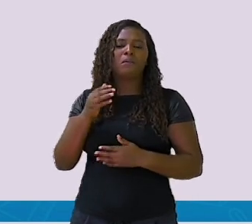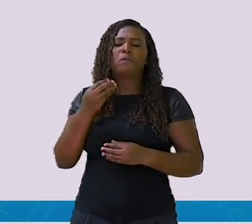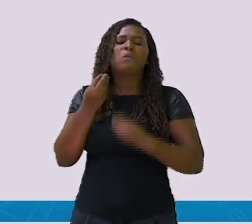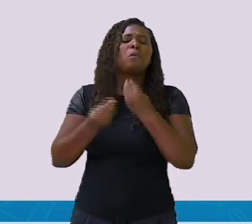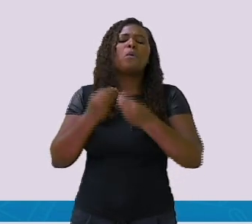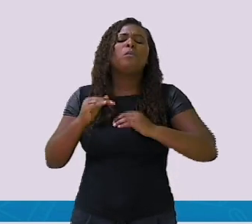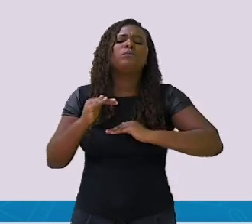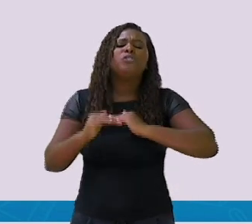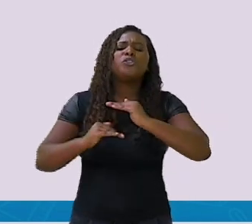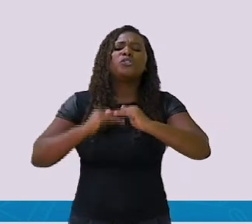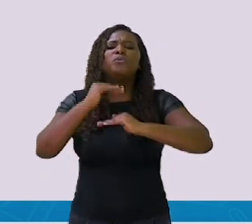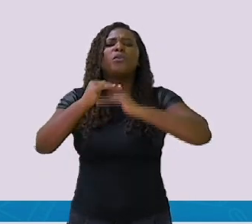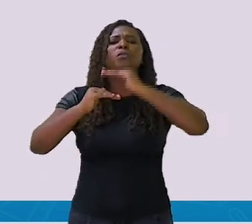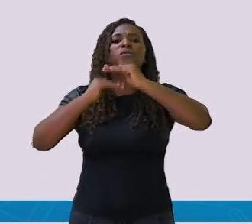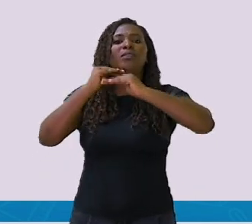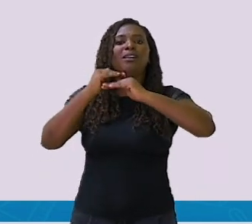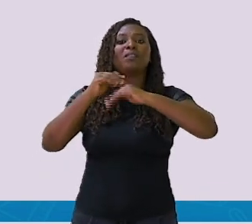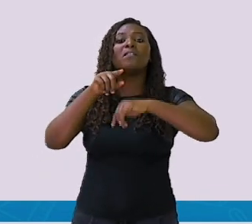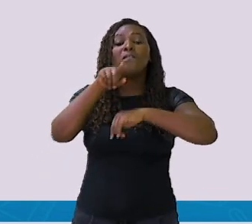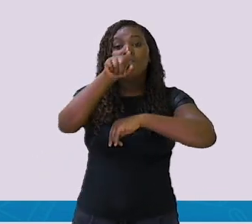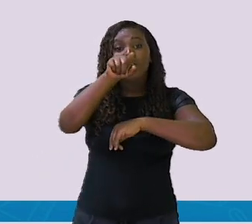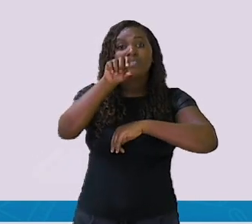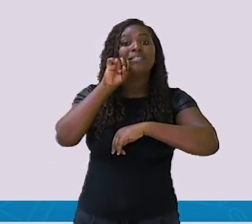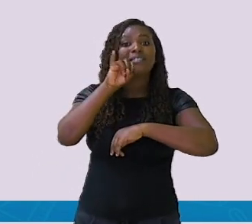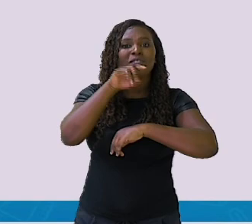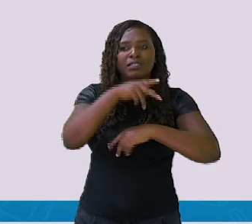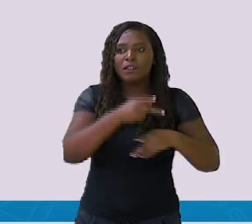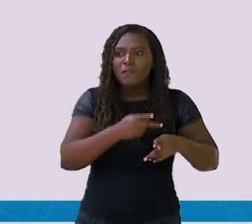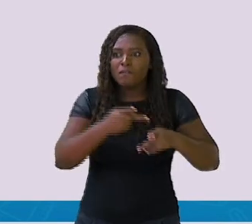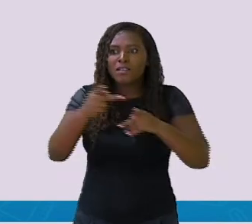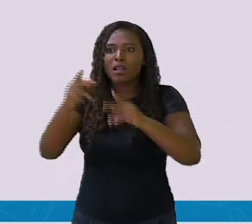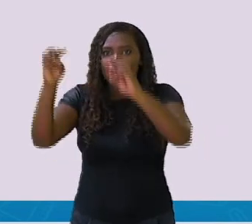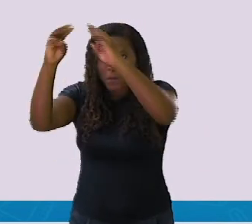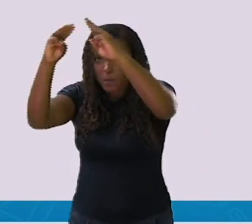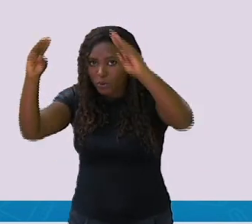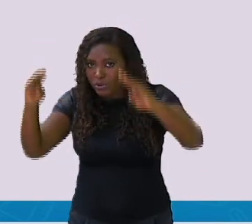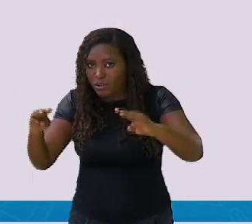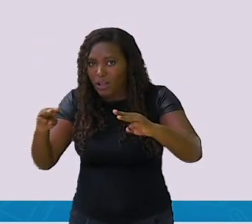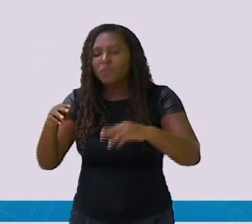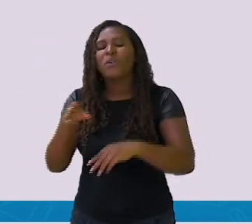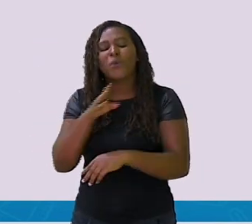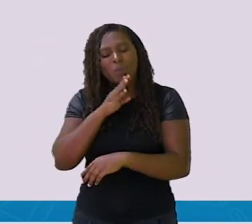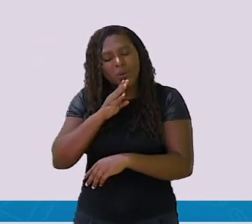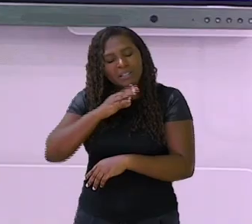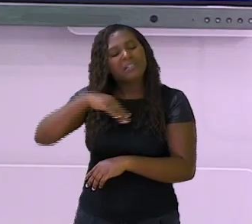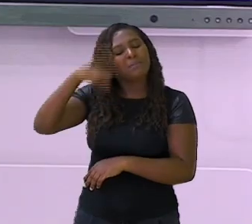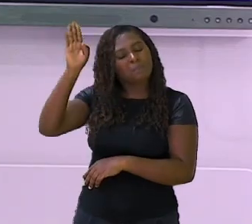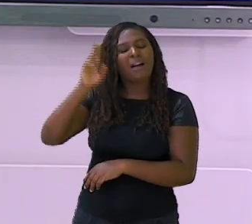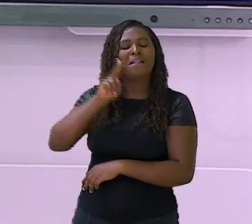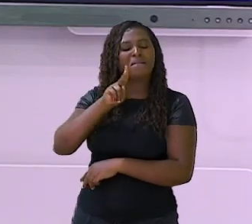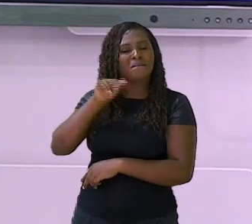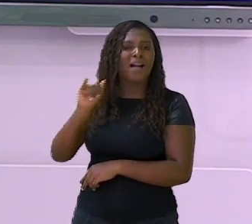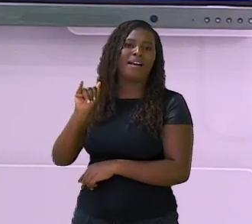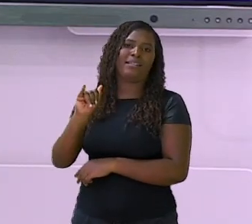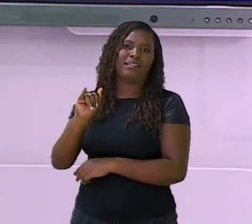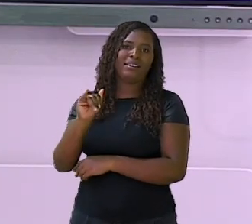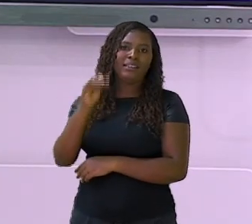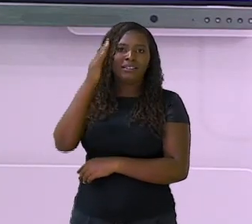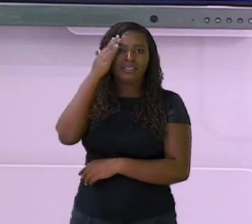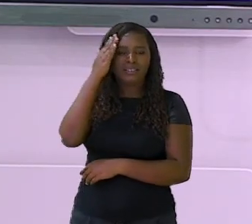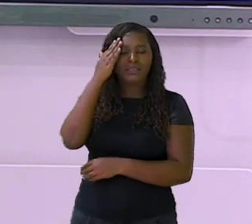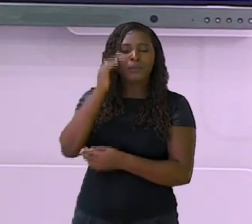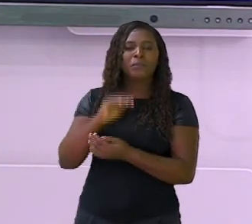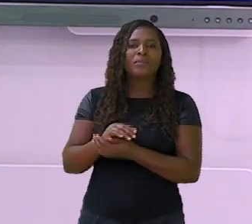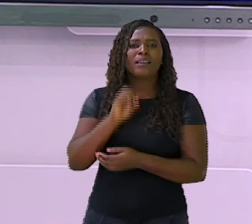coisas que vieram para Governador Valadares. Então, lá a gente tem um grande acervo de conhecimento. Então, se você